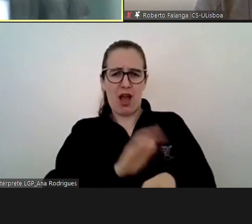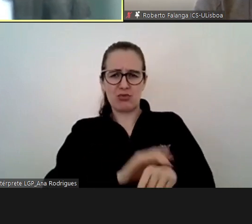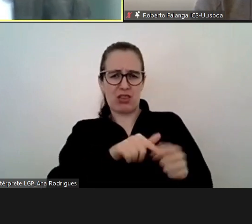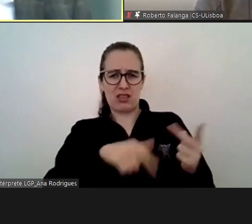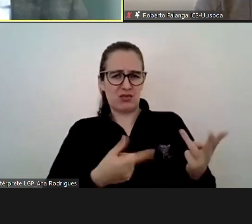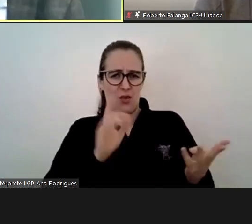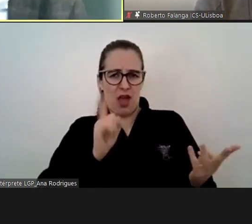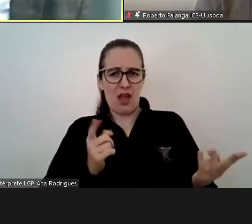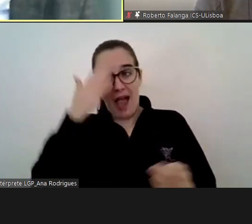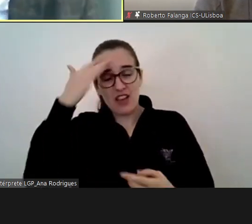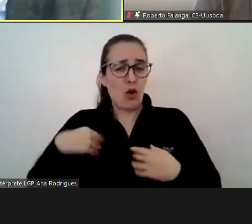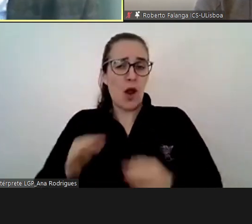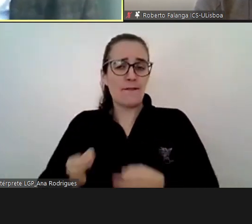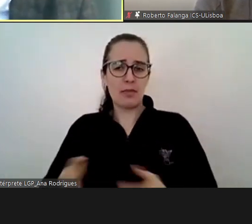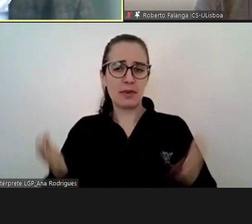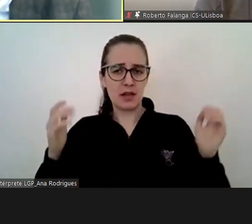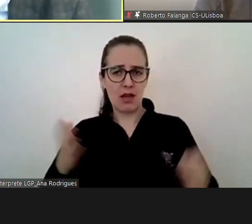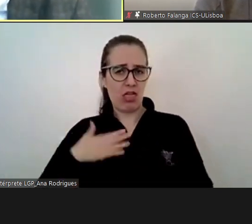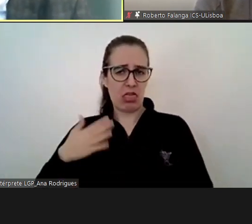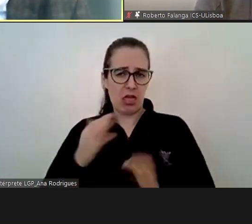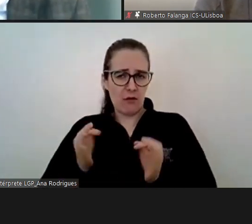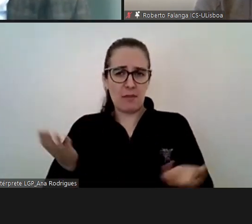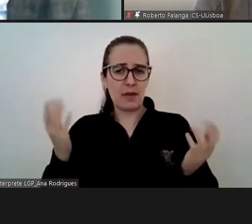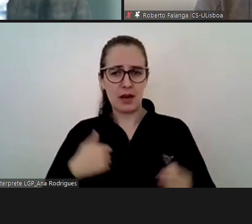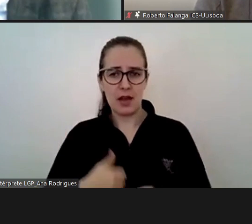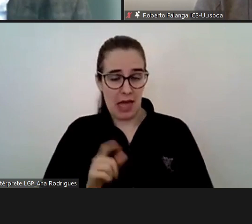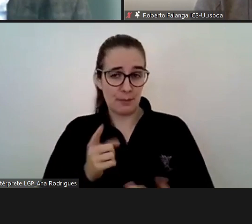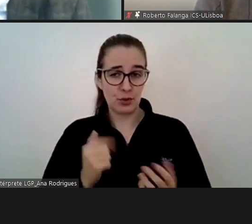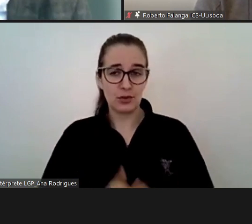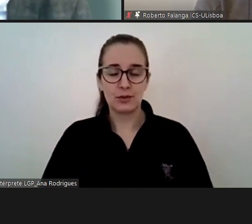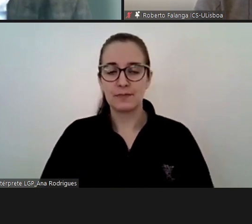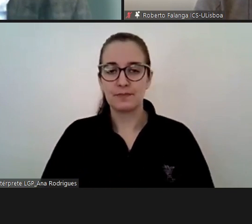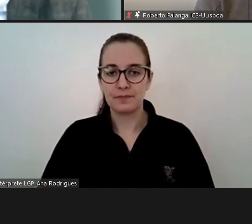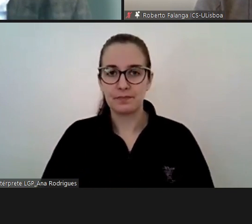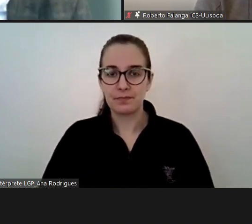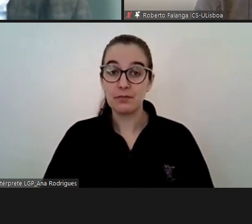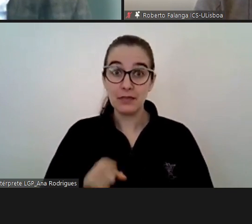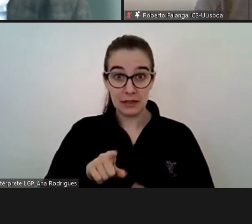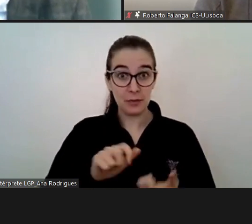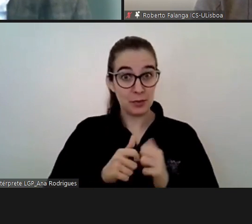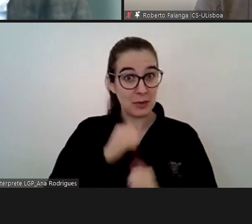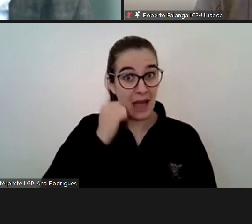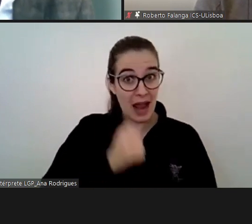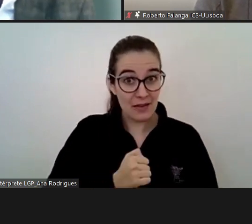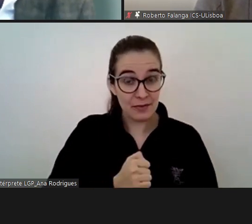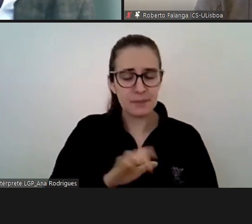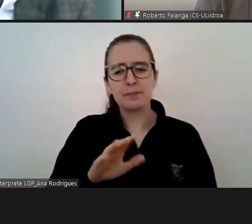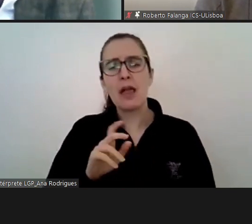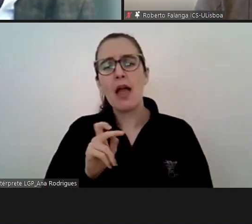vale a pena participar na democracia representativa. Isto é um problema grave. Ângela, em relação